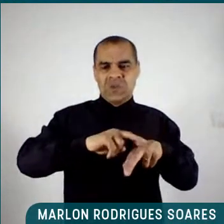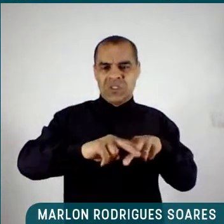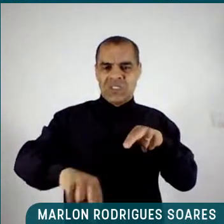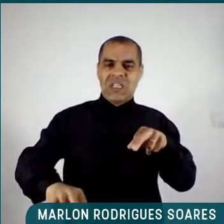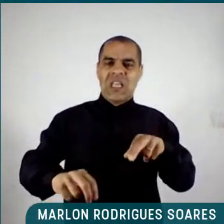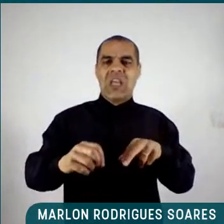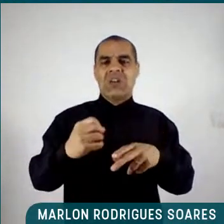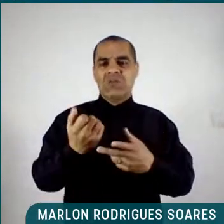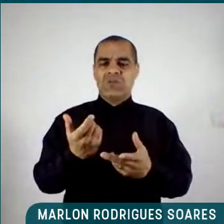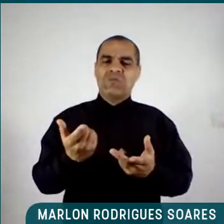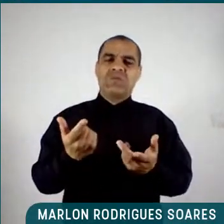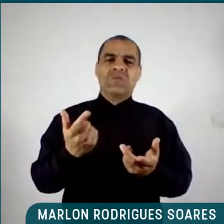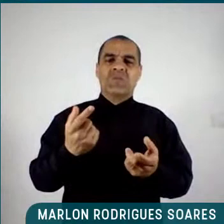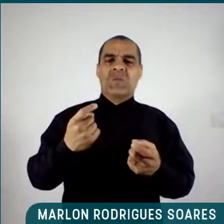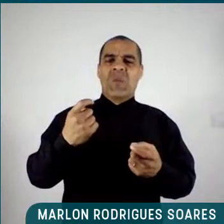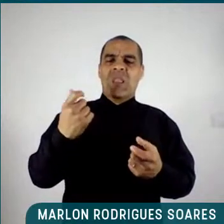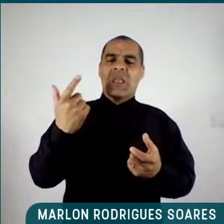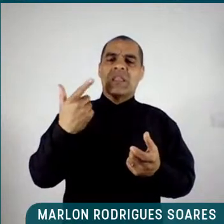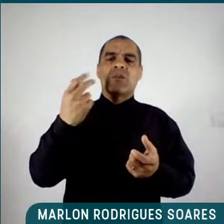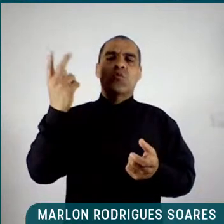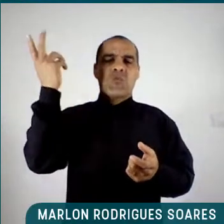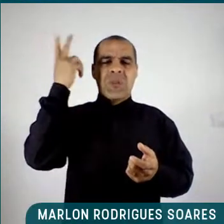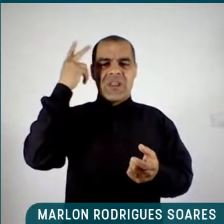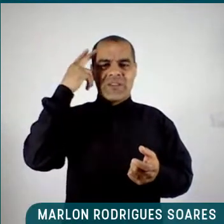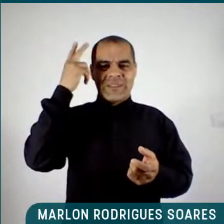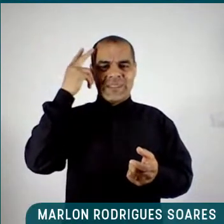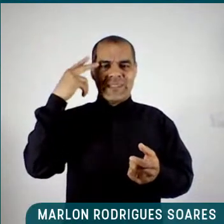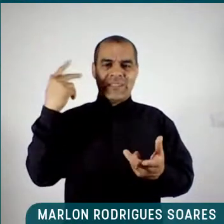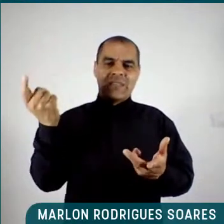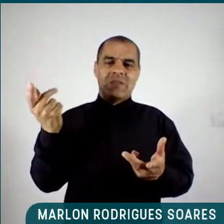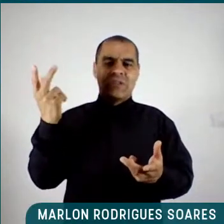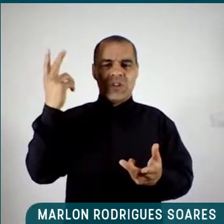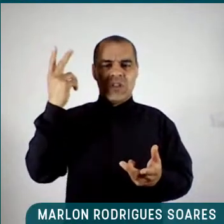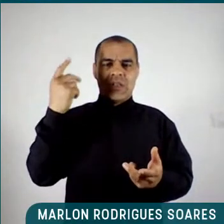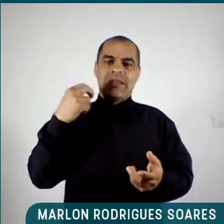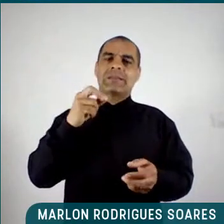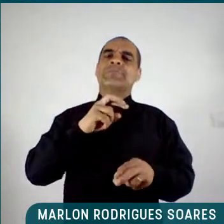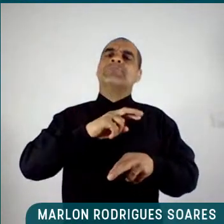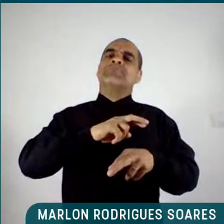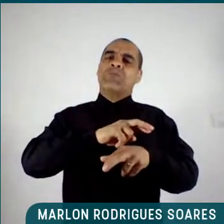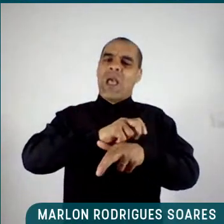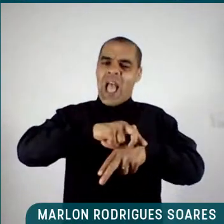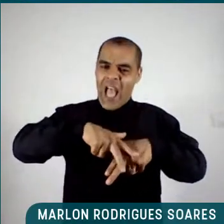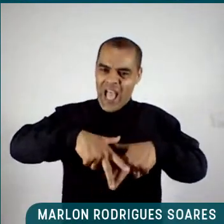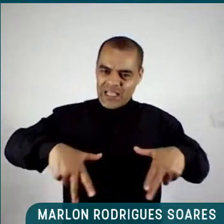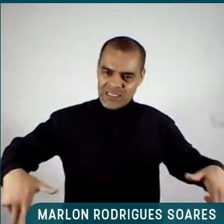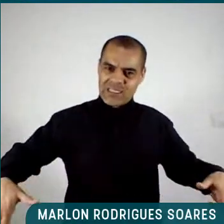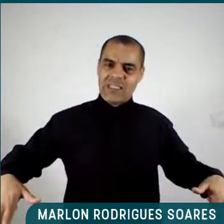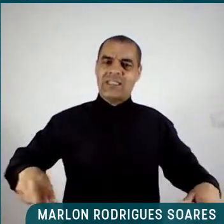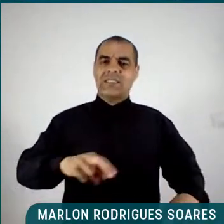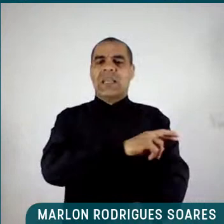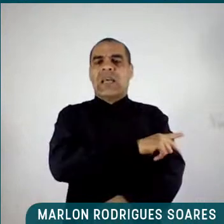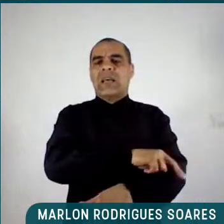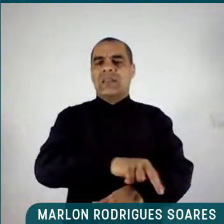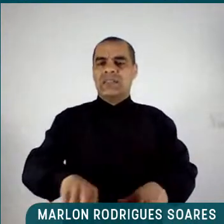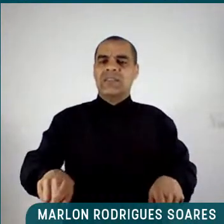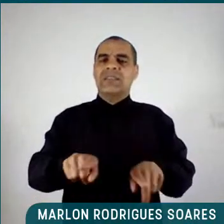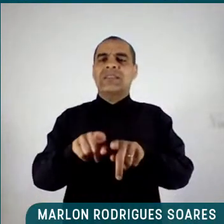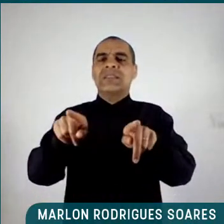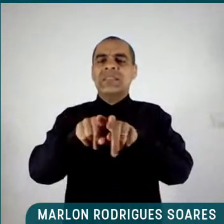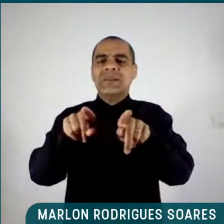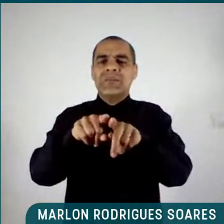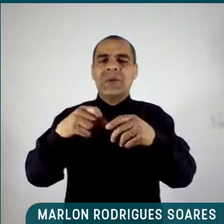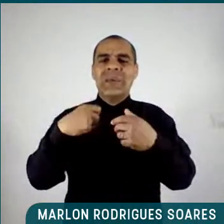sexo, in eles terms of estão com gender, naturalizações e sex, they are normalizações raciais. naturalizing Pois eles and entendem